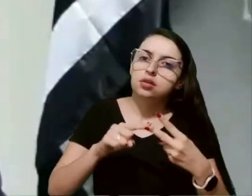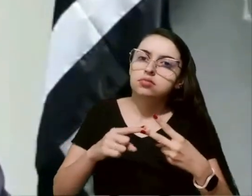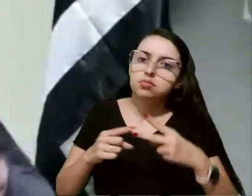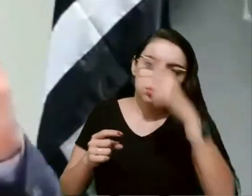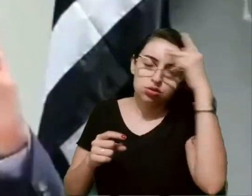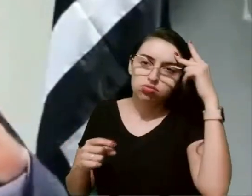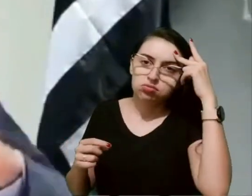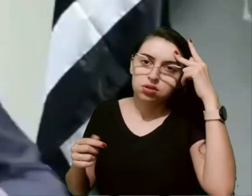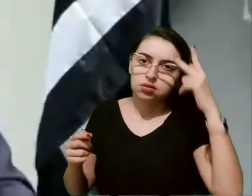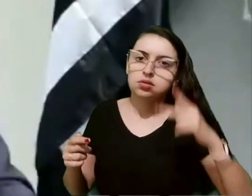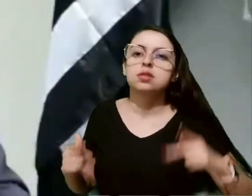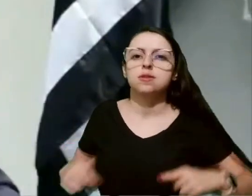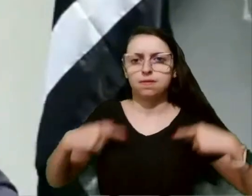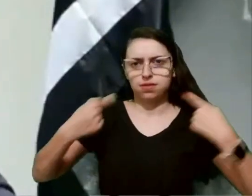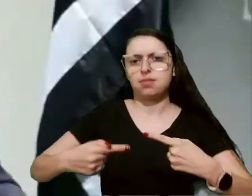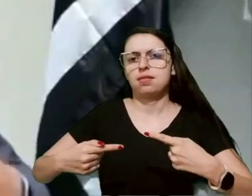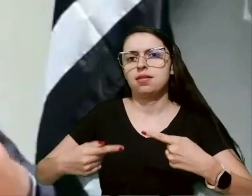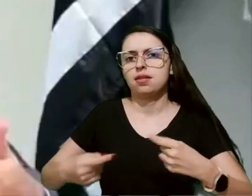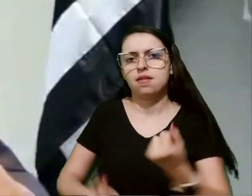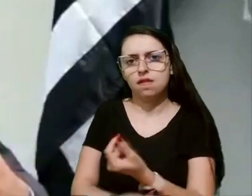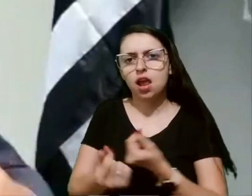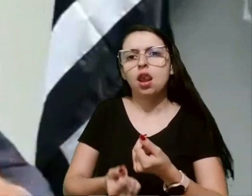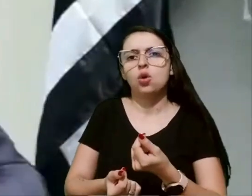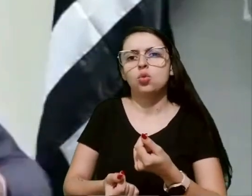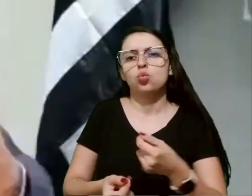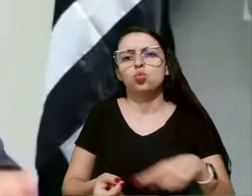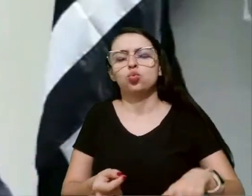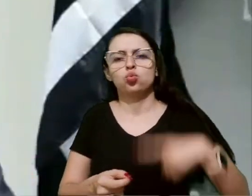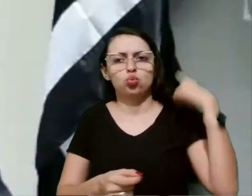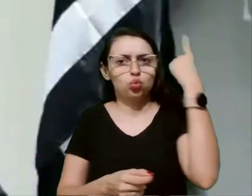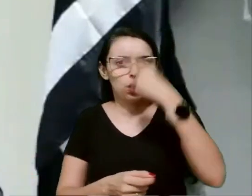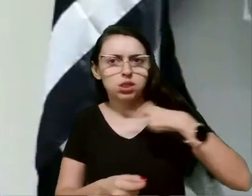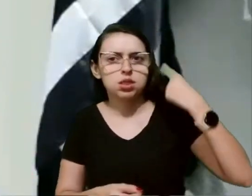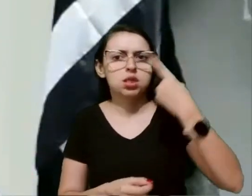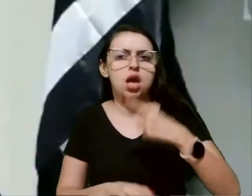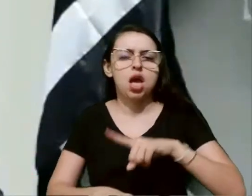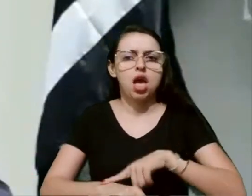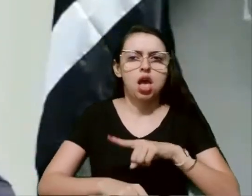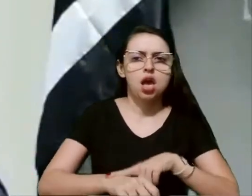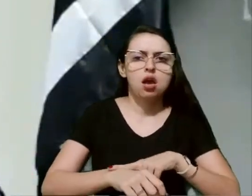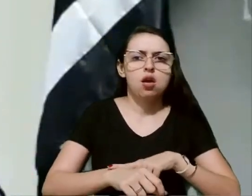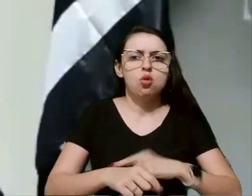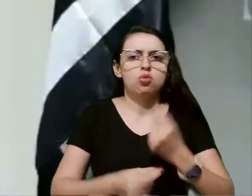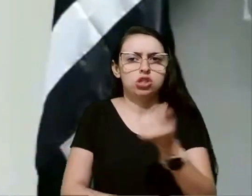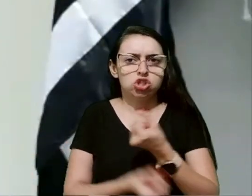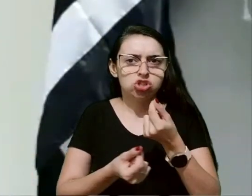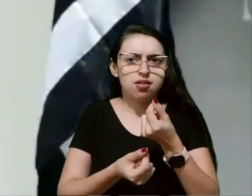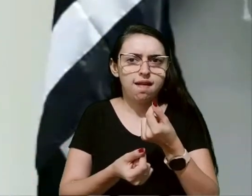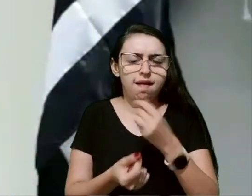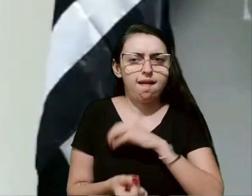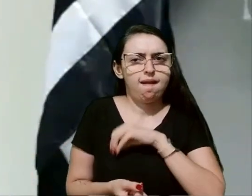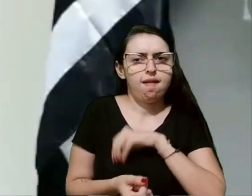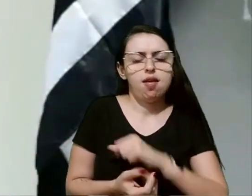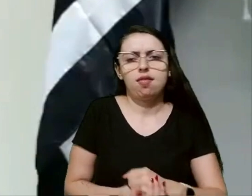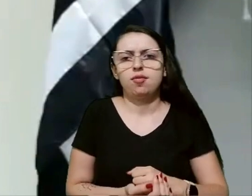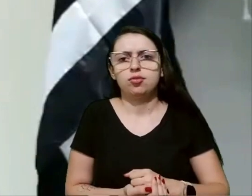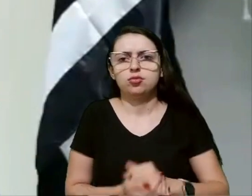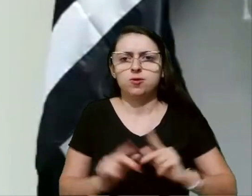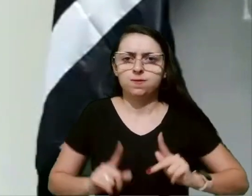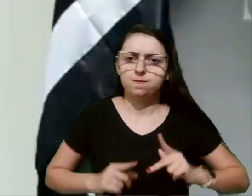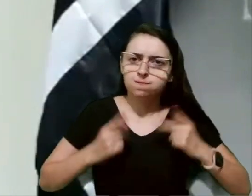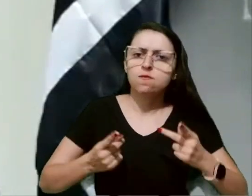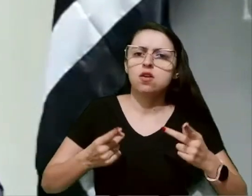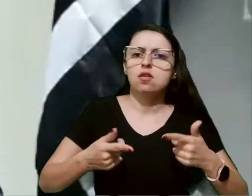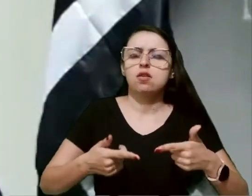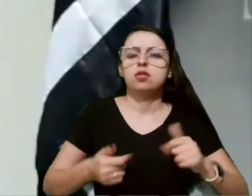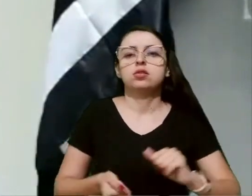a despender recursos, incluindo tempo, dinheiro, esforço, né, tanto o advogado como a parte, para tentar vencer a causa,